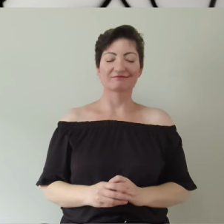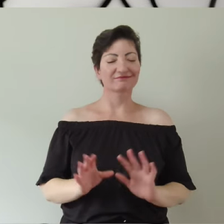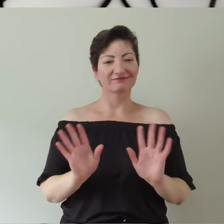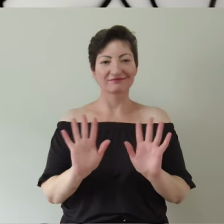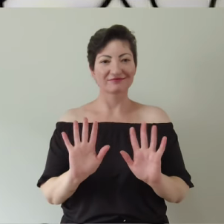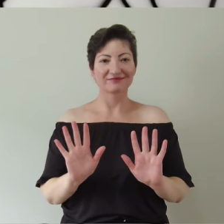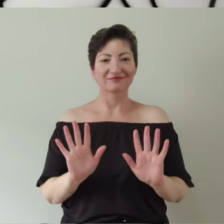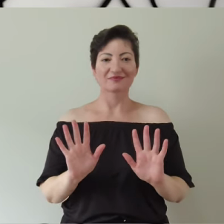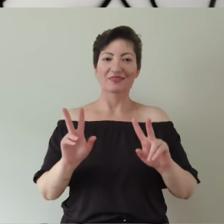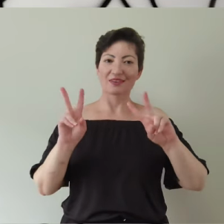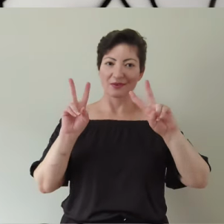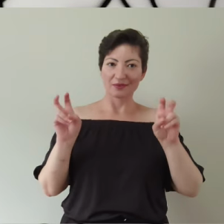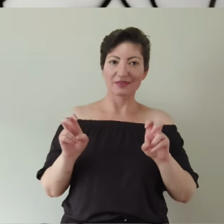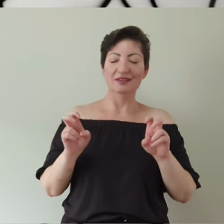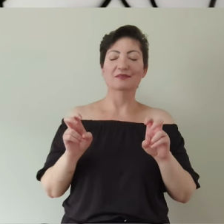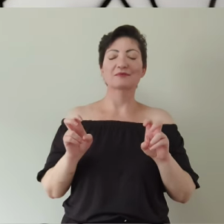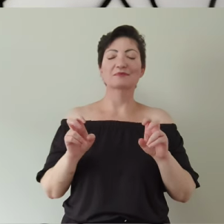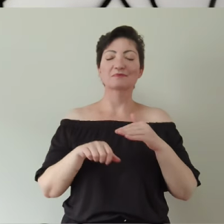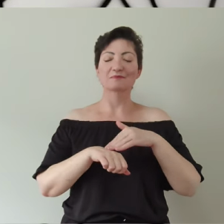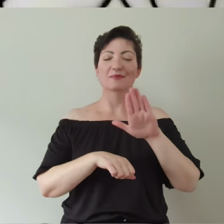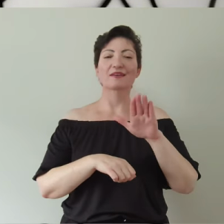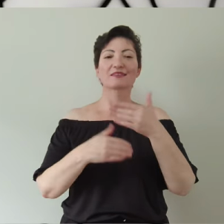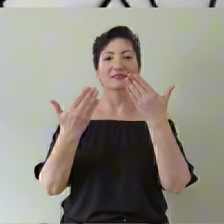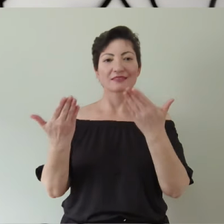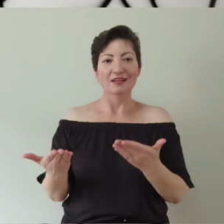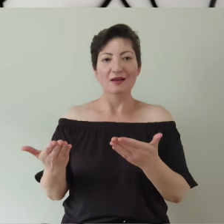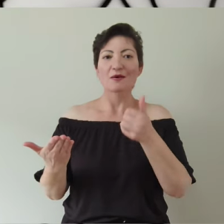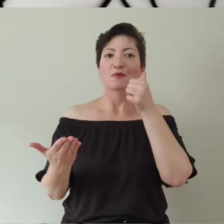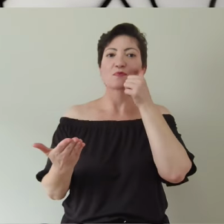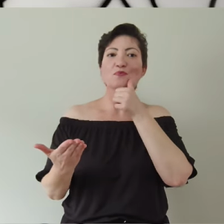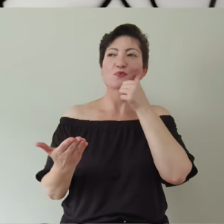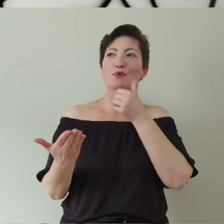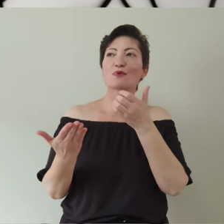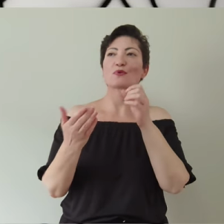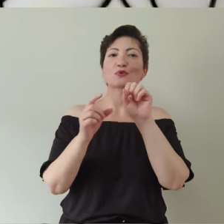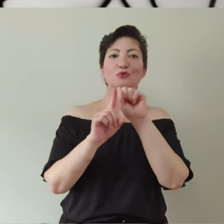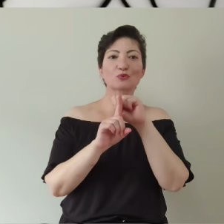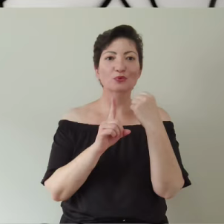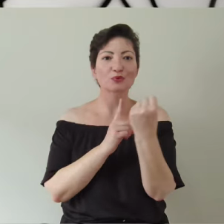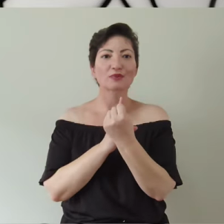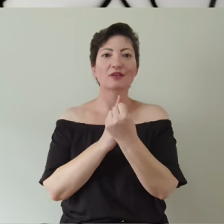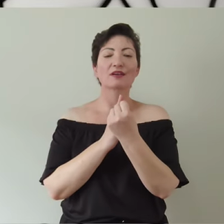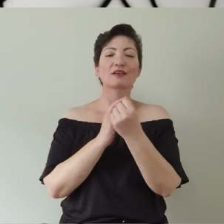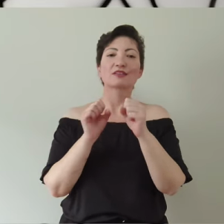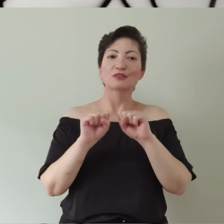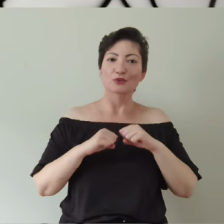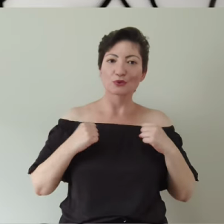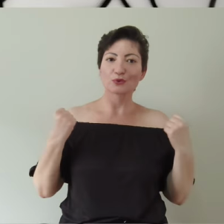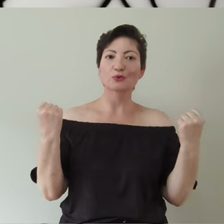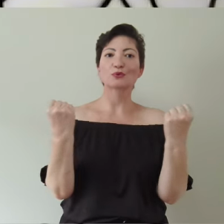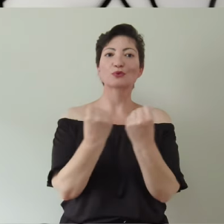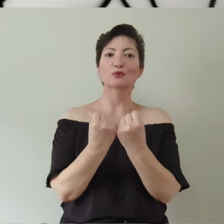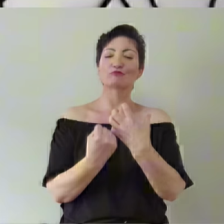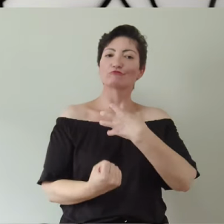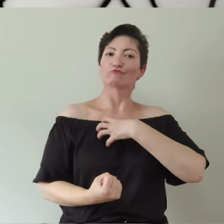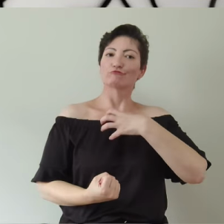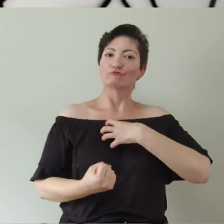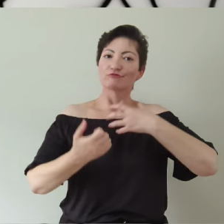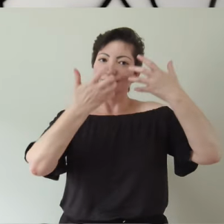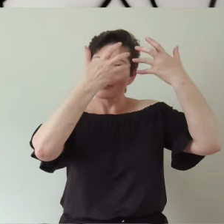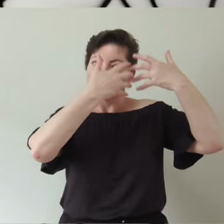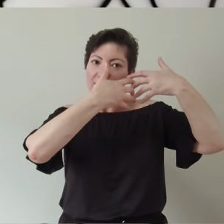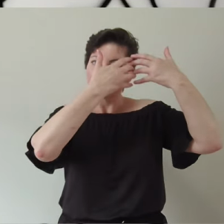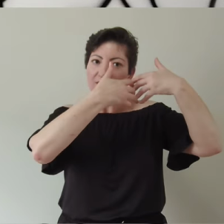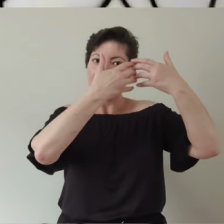né? É um espetáculo que é mais para dizer para a sociedade, né, para falar alguma coisa, para fazer as pessoas refletirem,